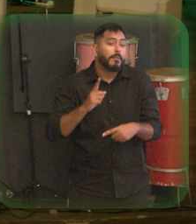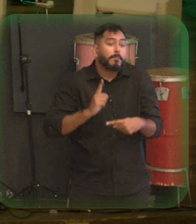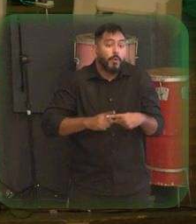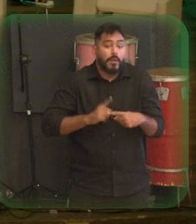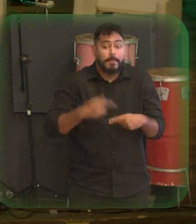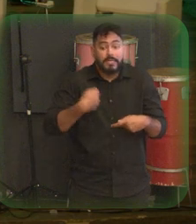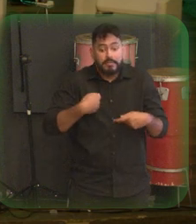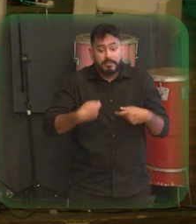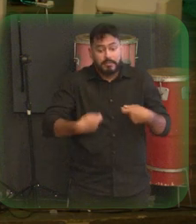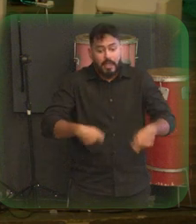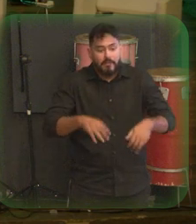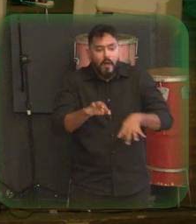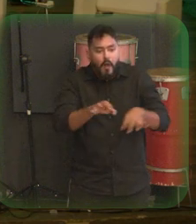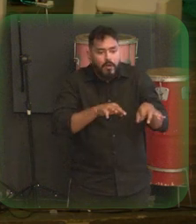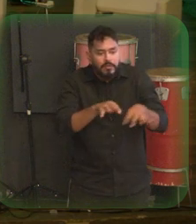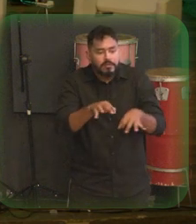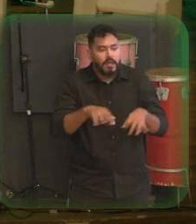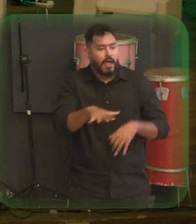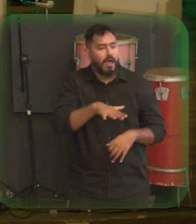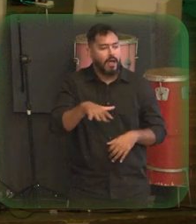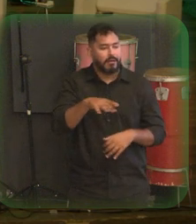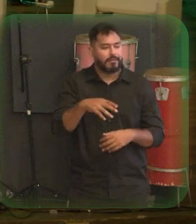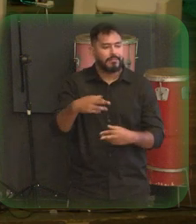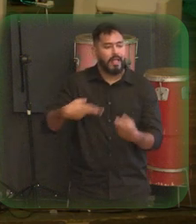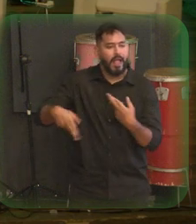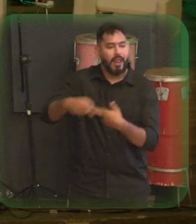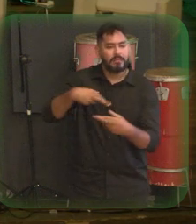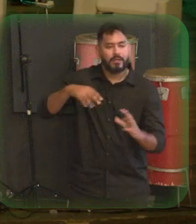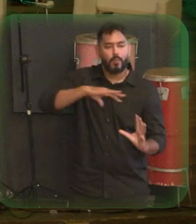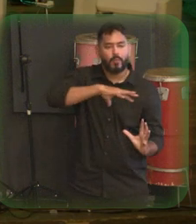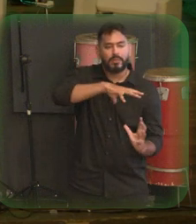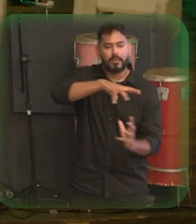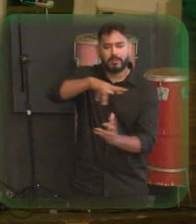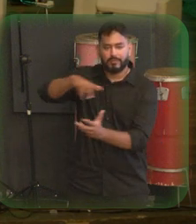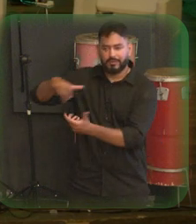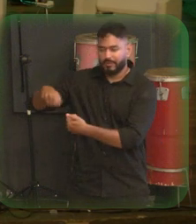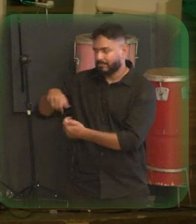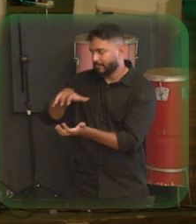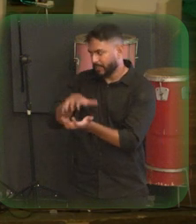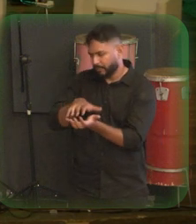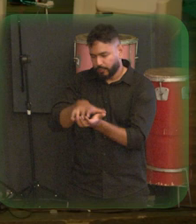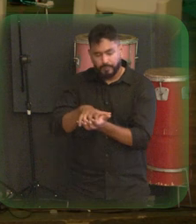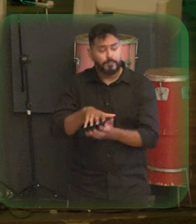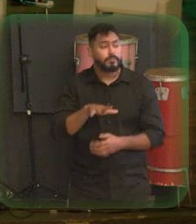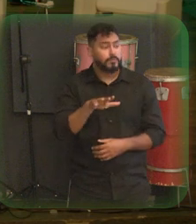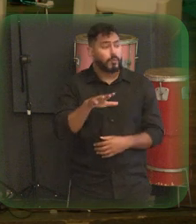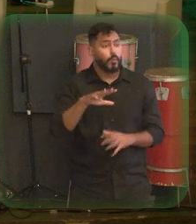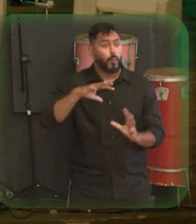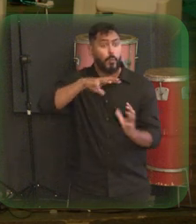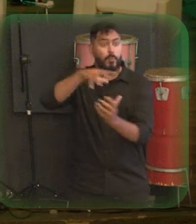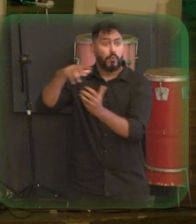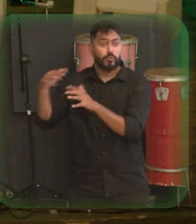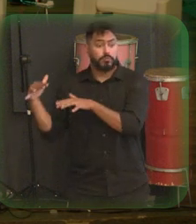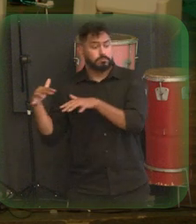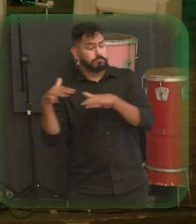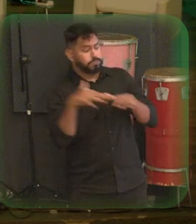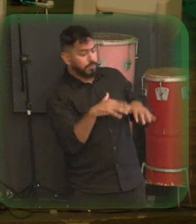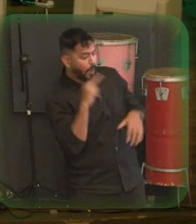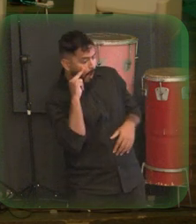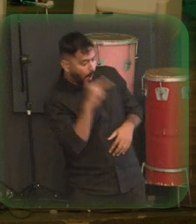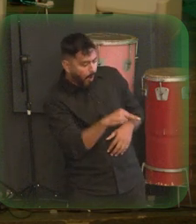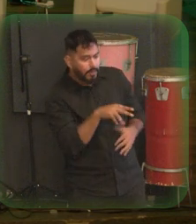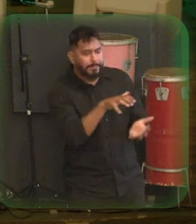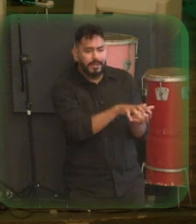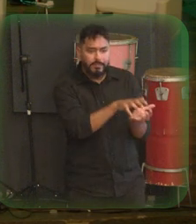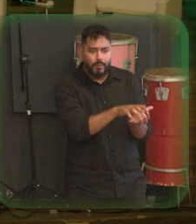precisava organizar a área de relações internacionais de Pernambuco. O mundo está olhando para o Brasil, o mundo olha para o Nordeste, olha